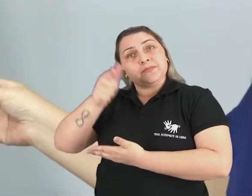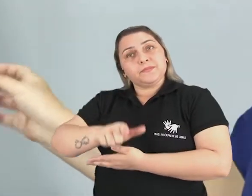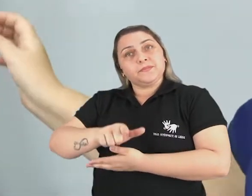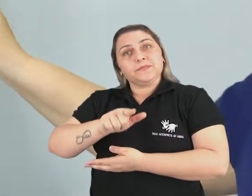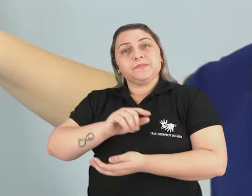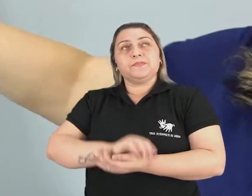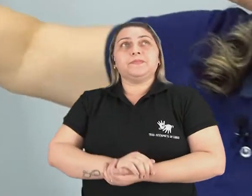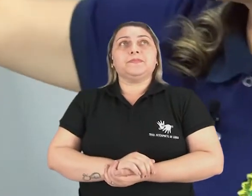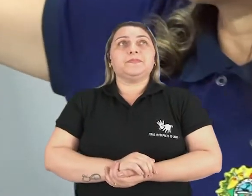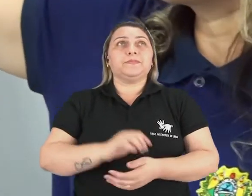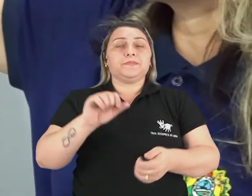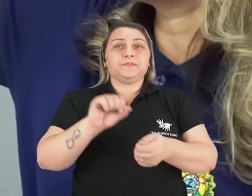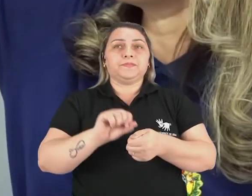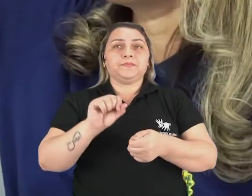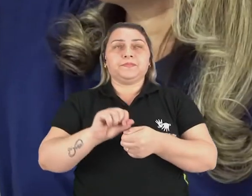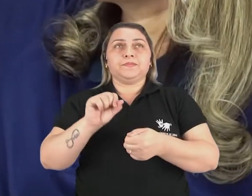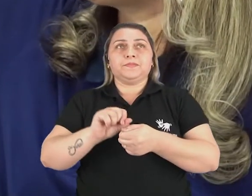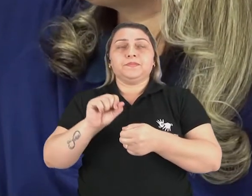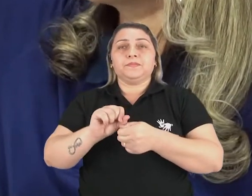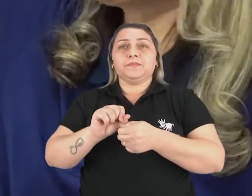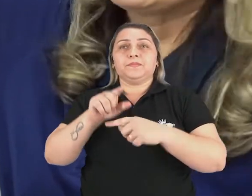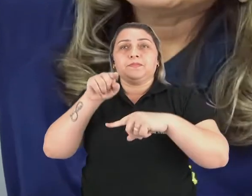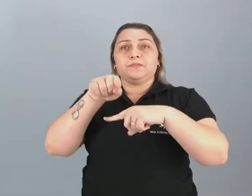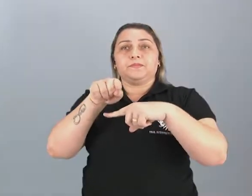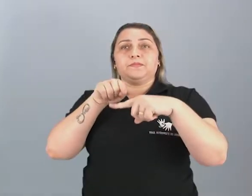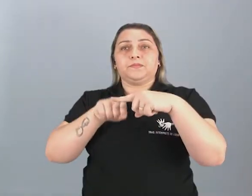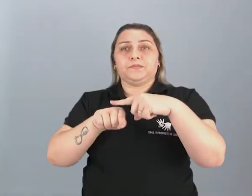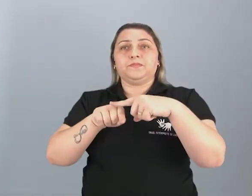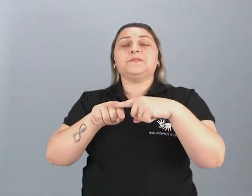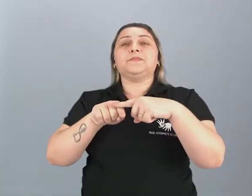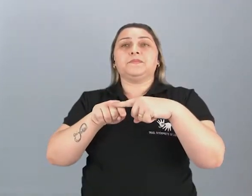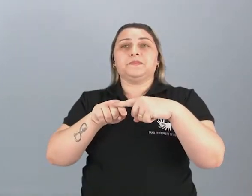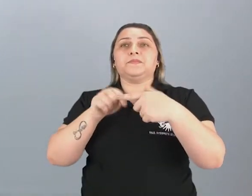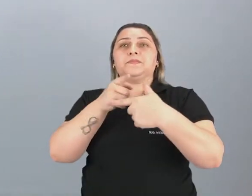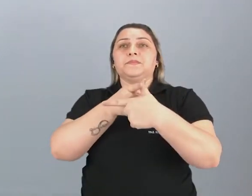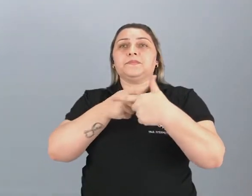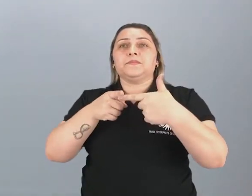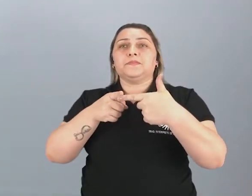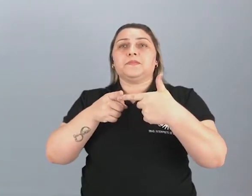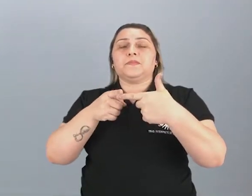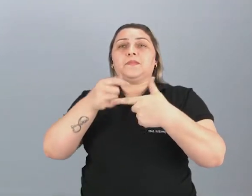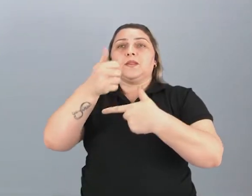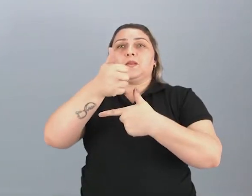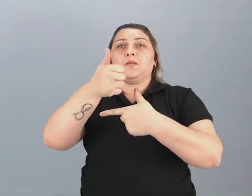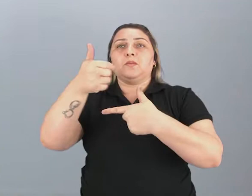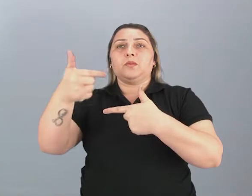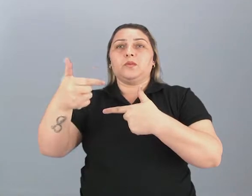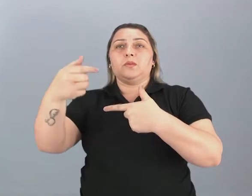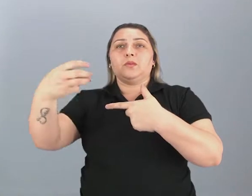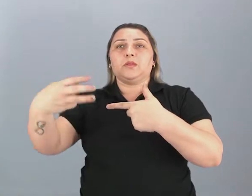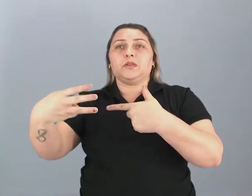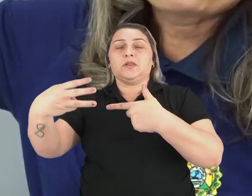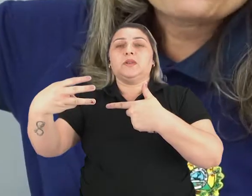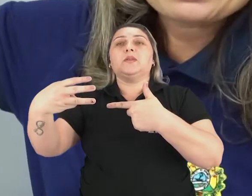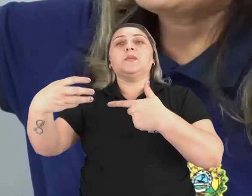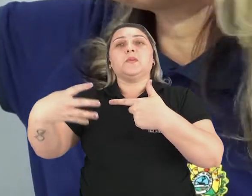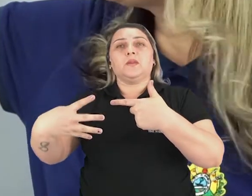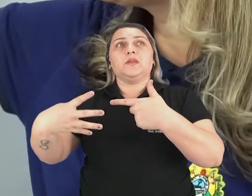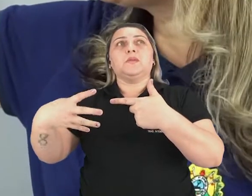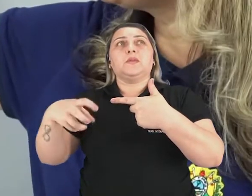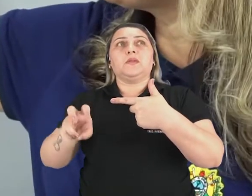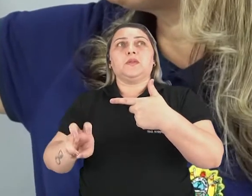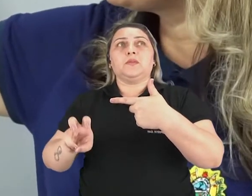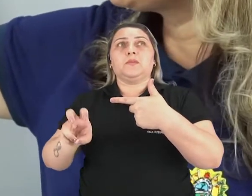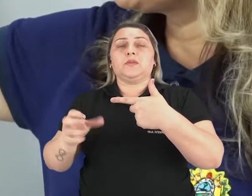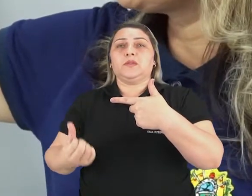Novamente, onde nós fizemos as divisões, né? Todas dividimos o 1 por 2, por 3, por 4,